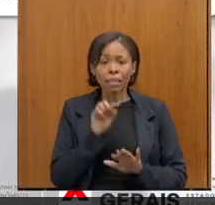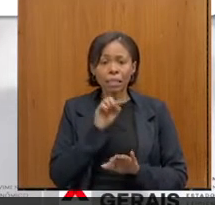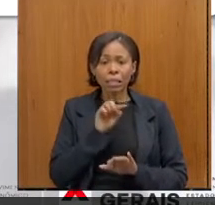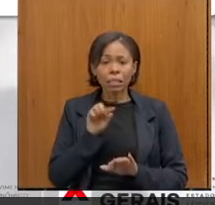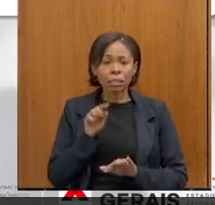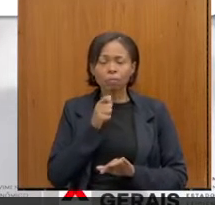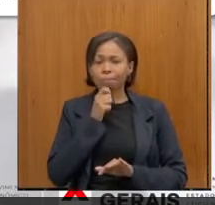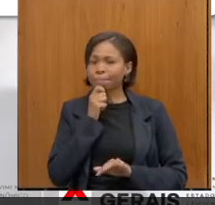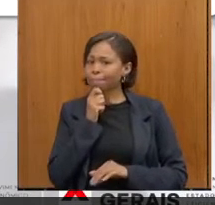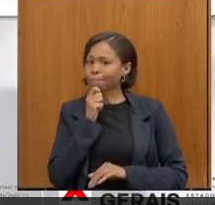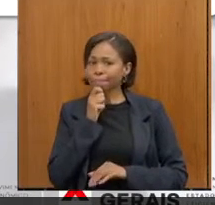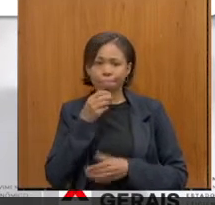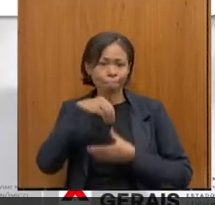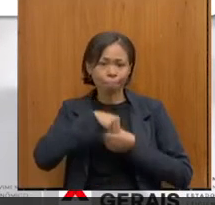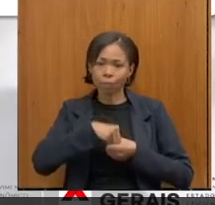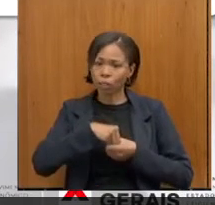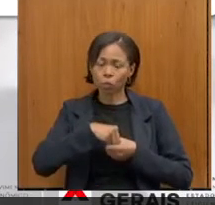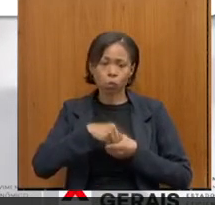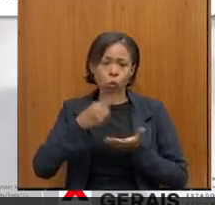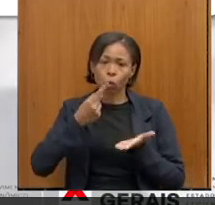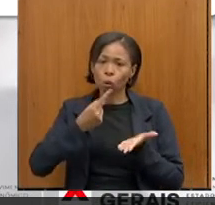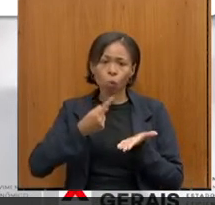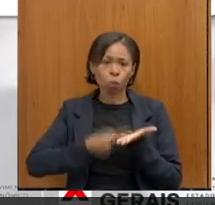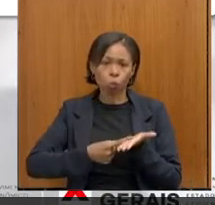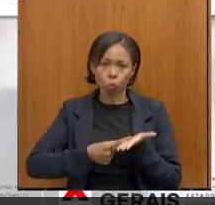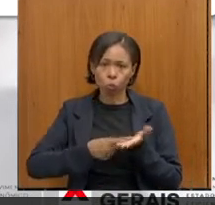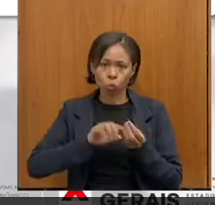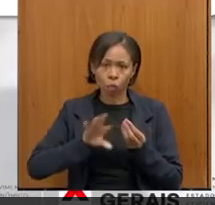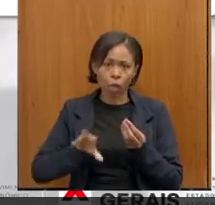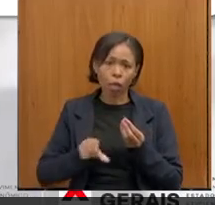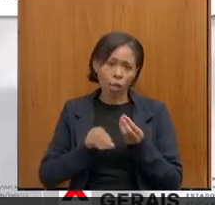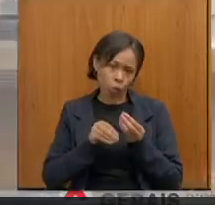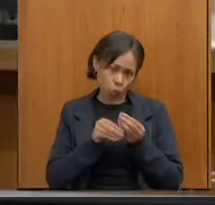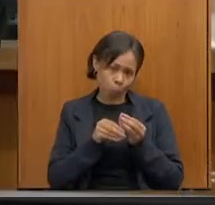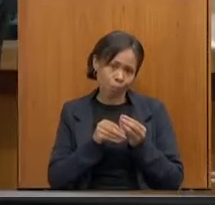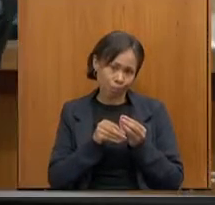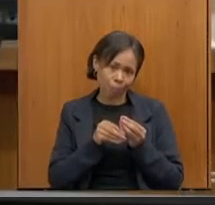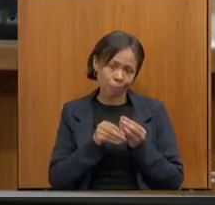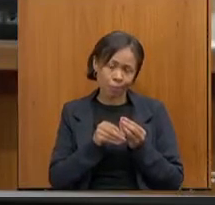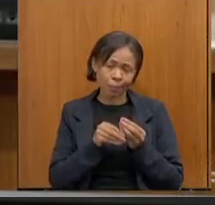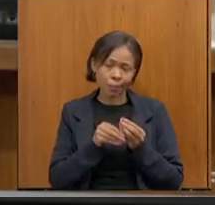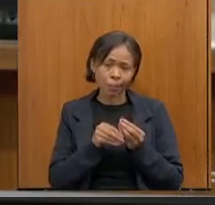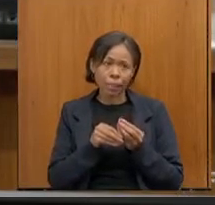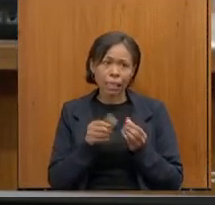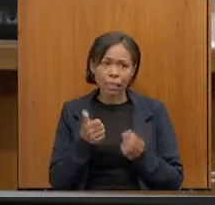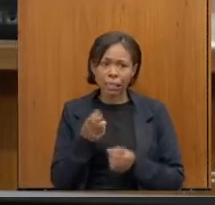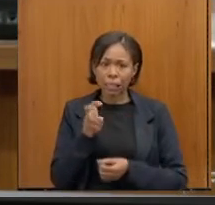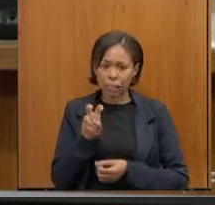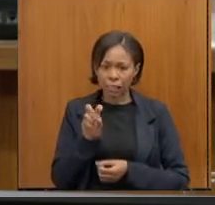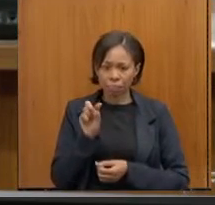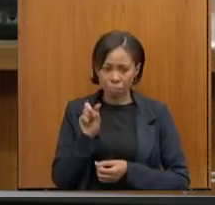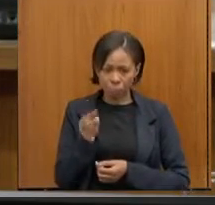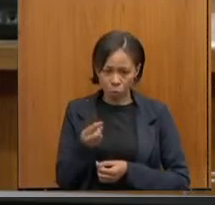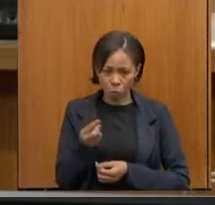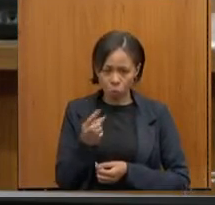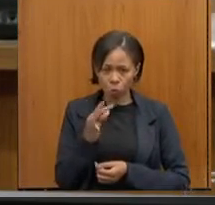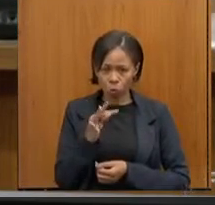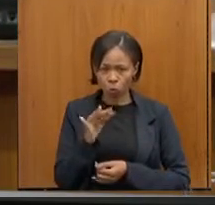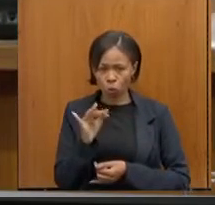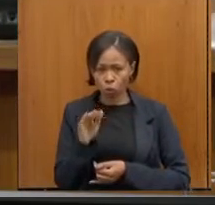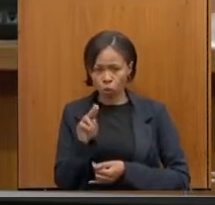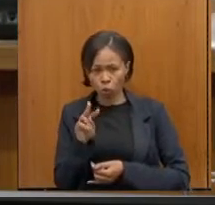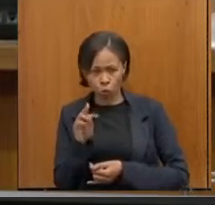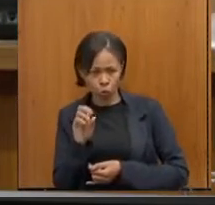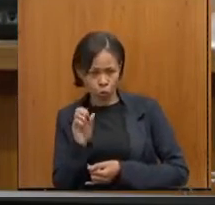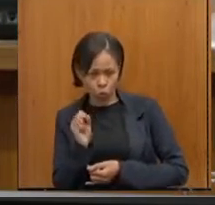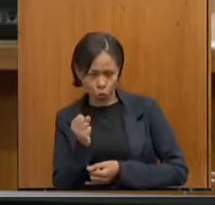dentro do acordo é a suplementação que corre aqui não é esses 15 mitos são de execução da própria